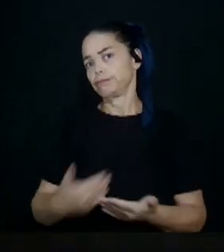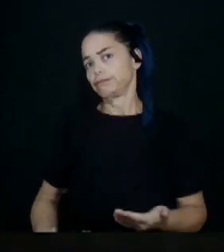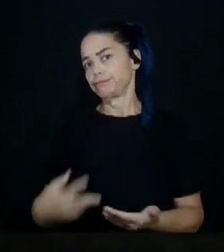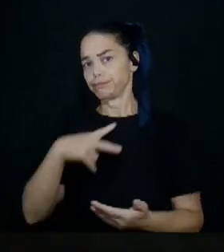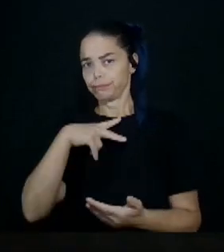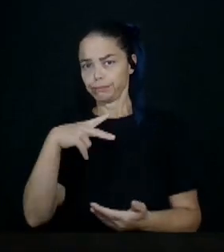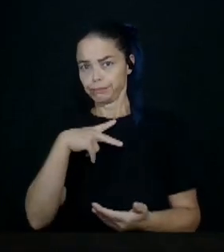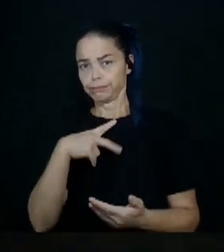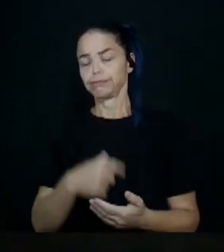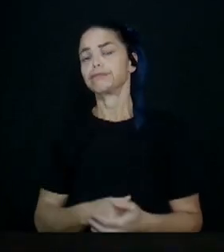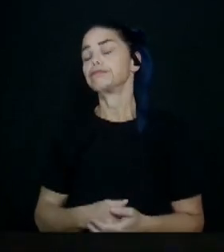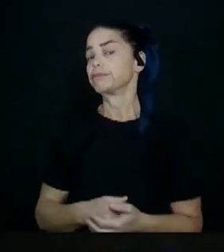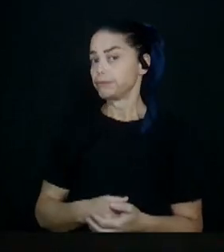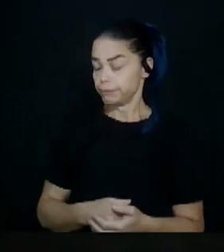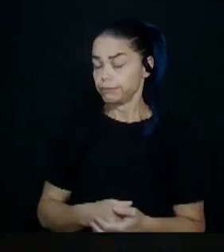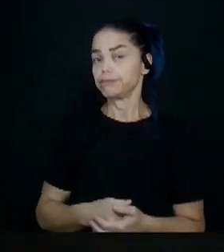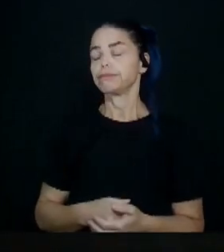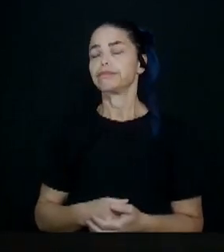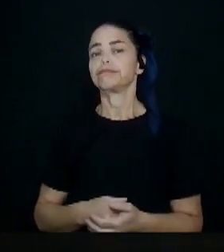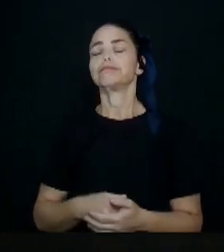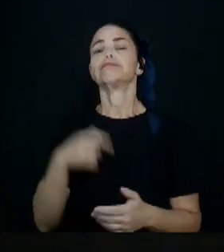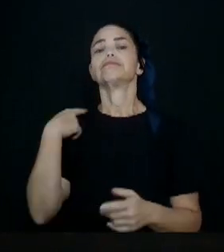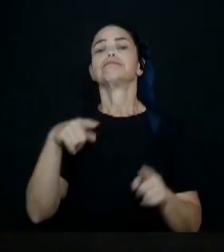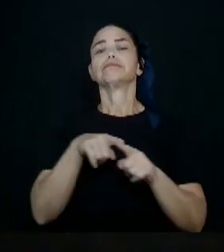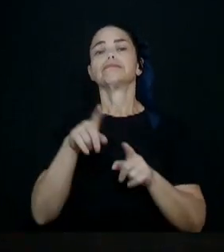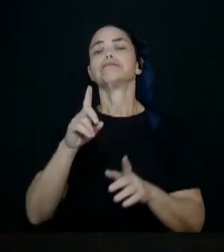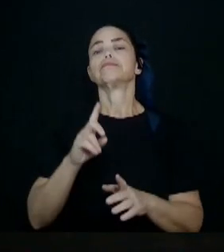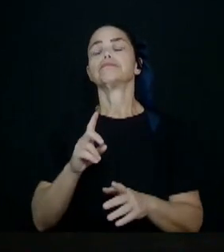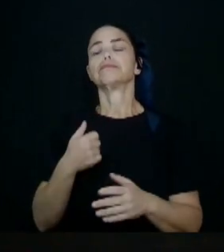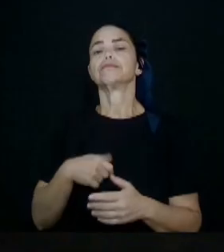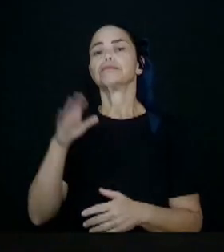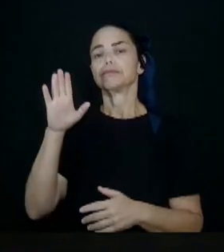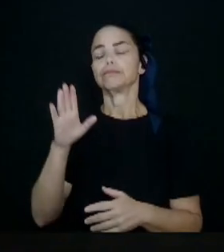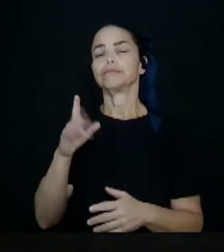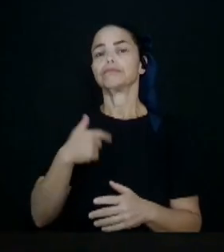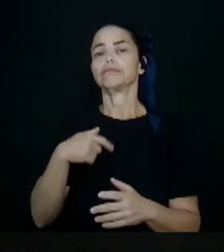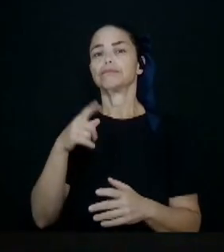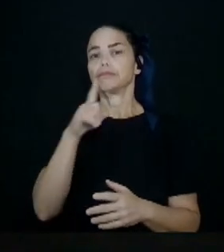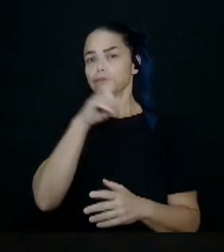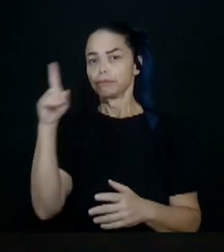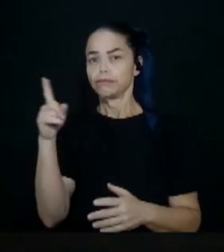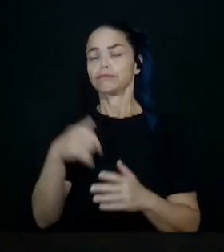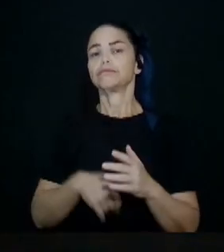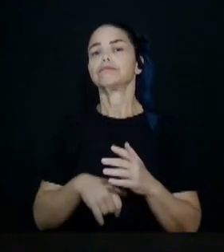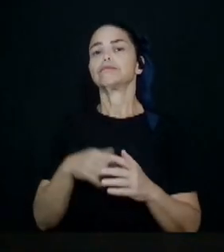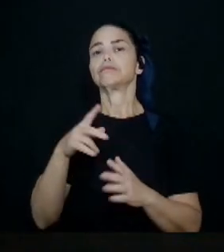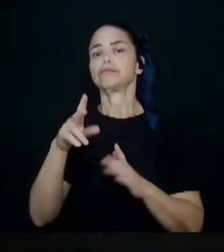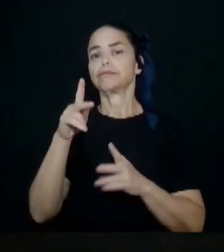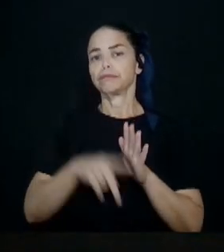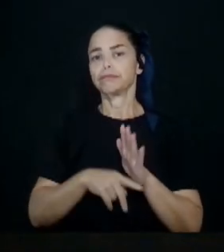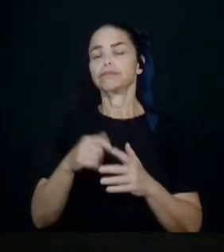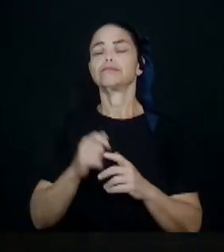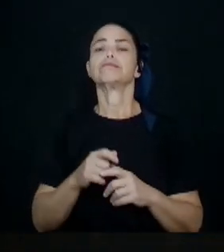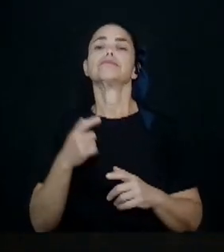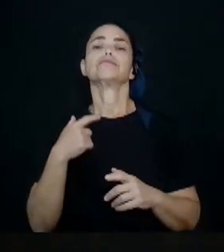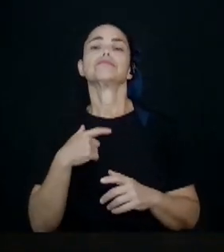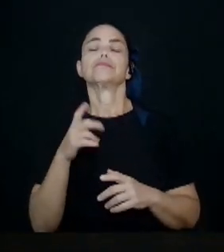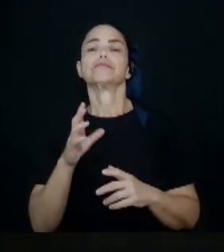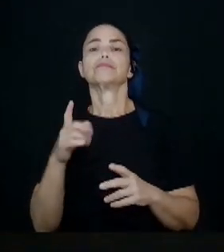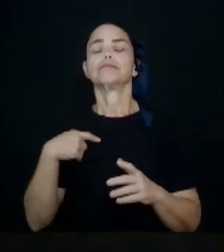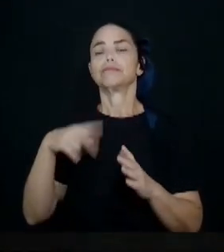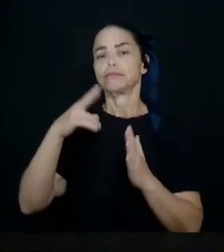privado. A ordem do dia inclui ainda a votação de projetos de decreto legislativo para a concessão de títulos e homenagens, além da leitura